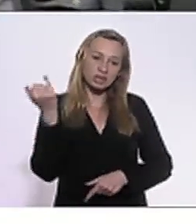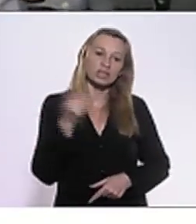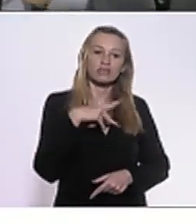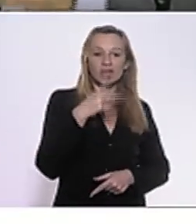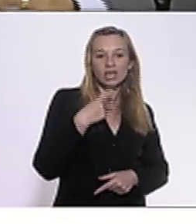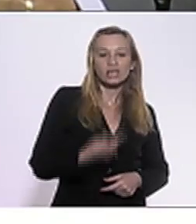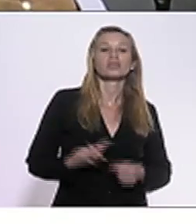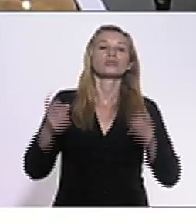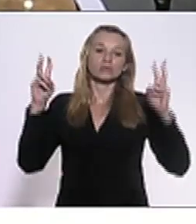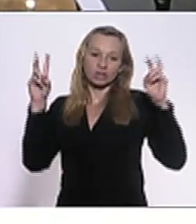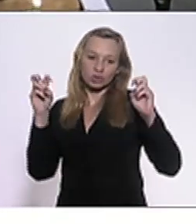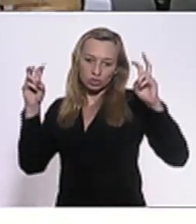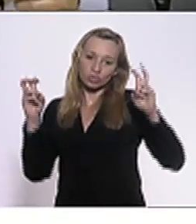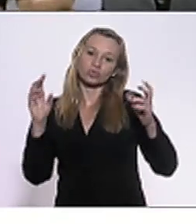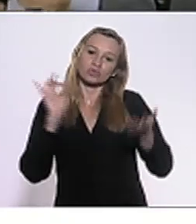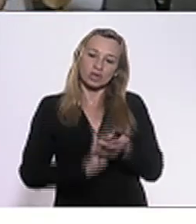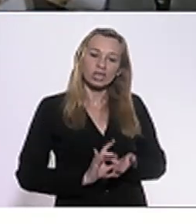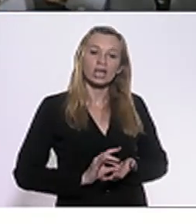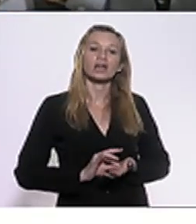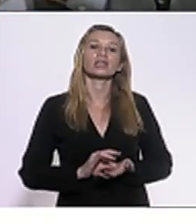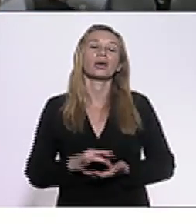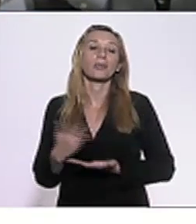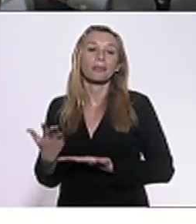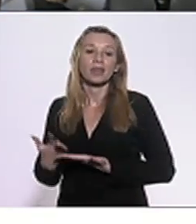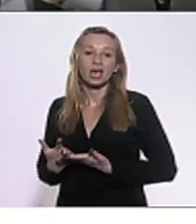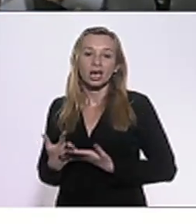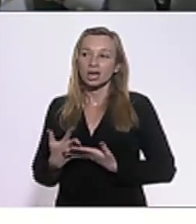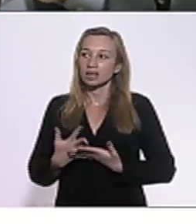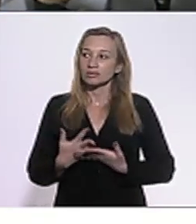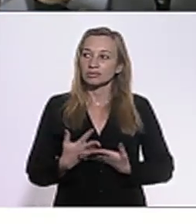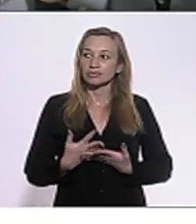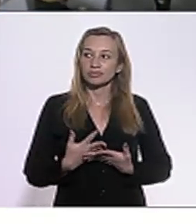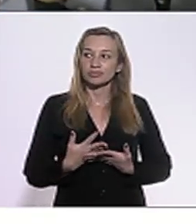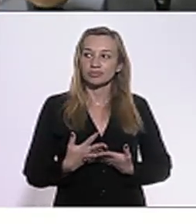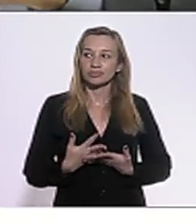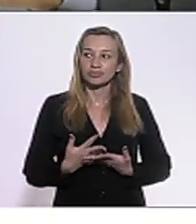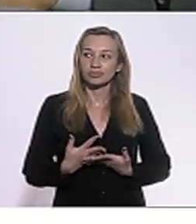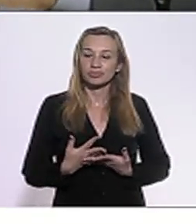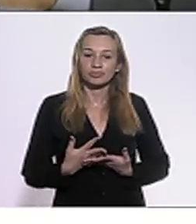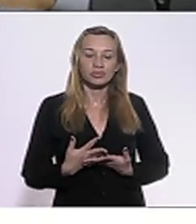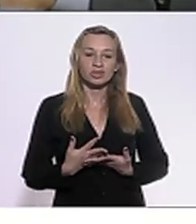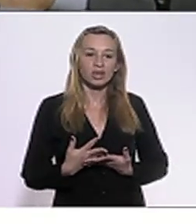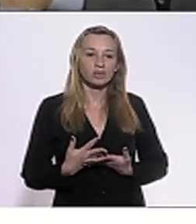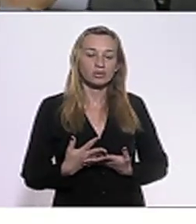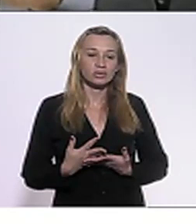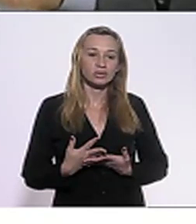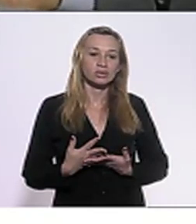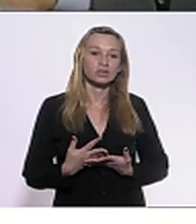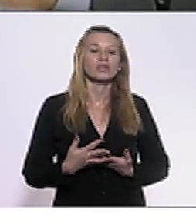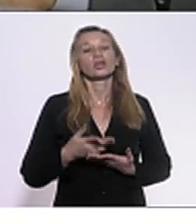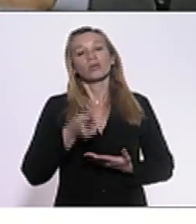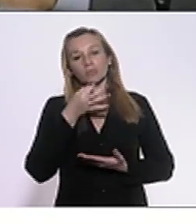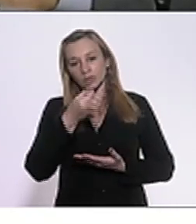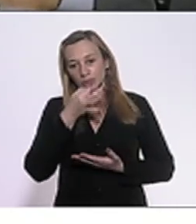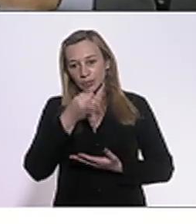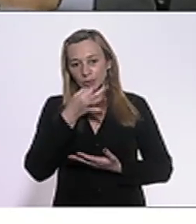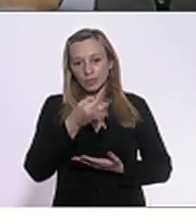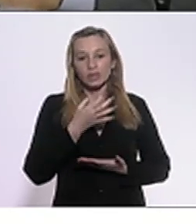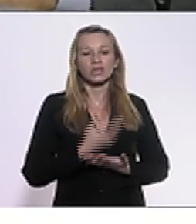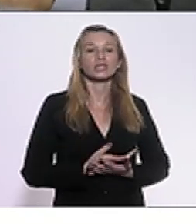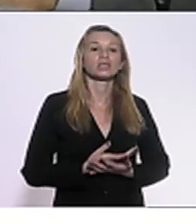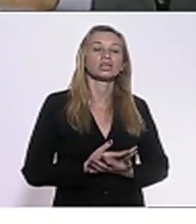os fatos como eles são, né? E estar ouvindo, inclusive, sugestões e